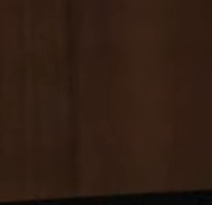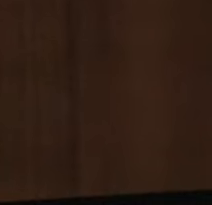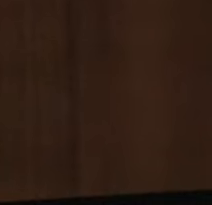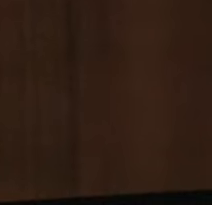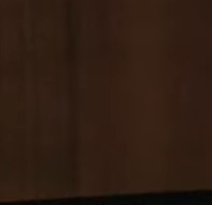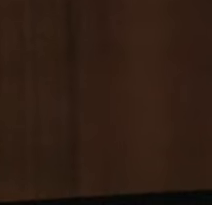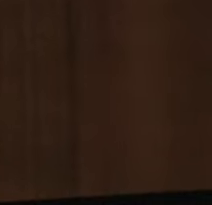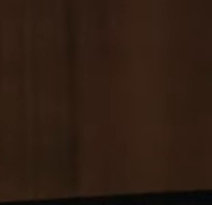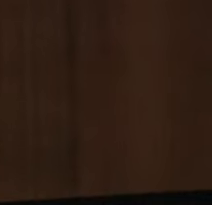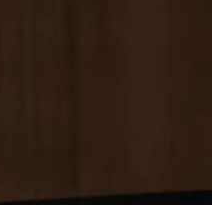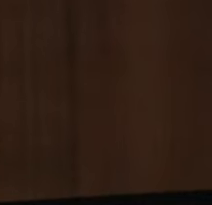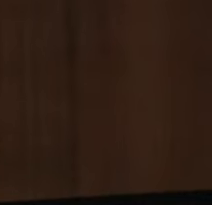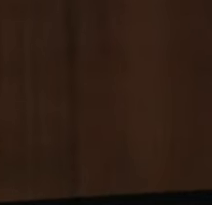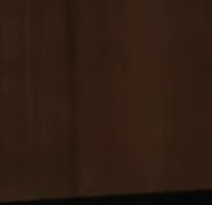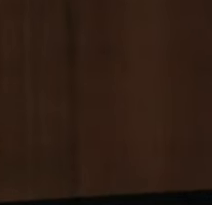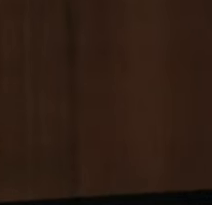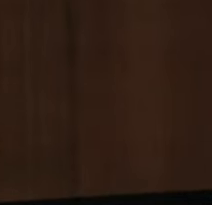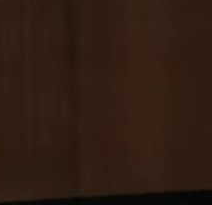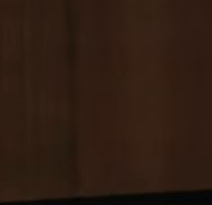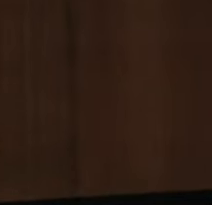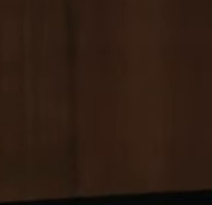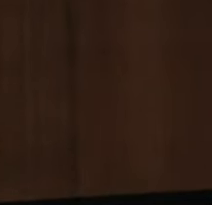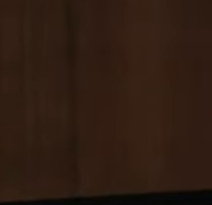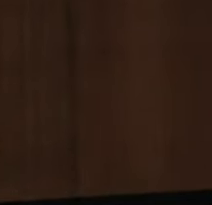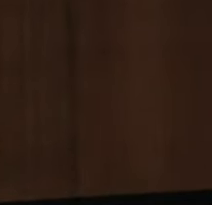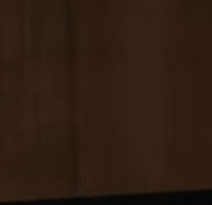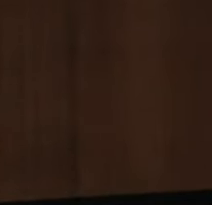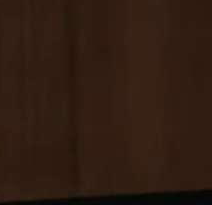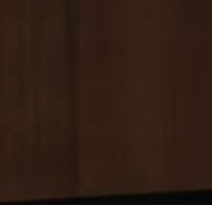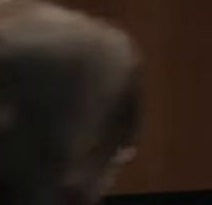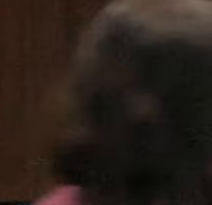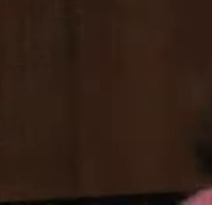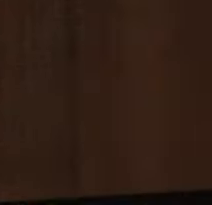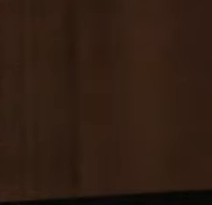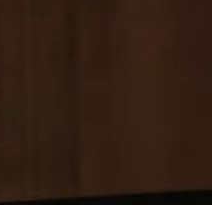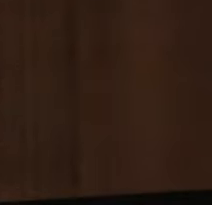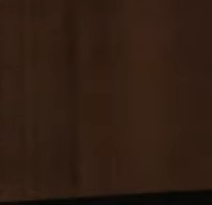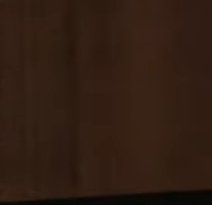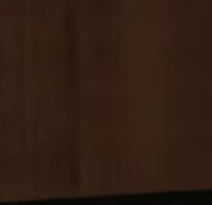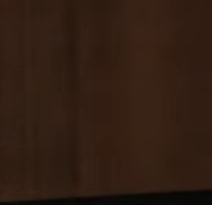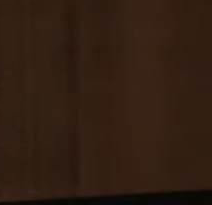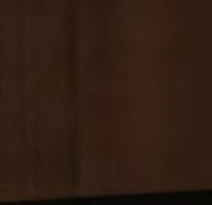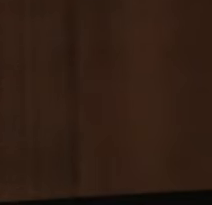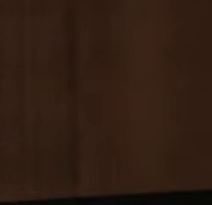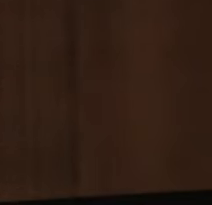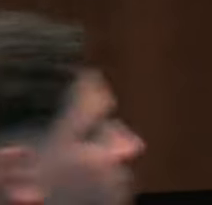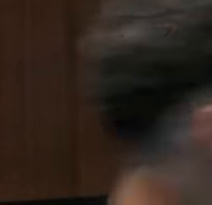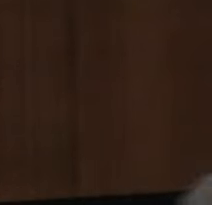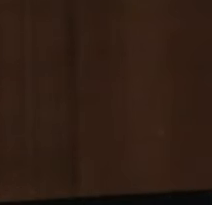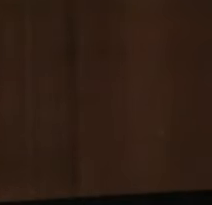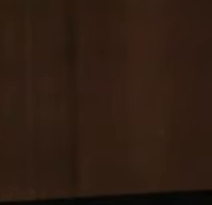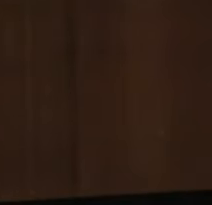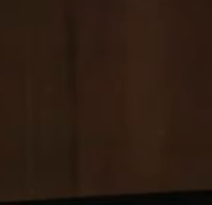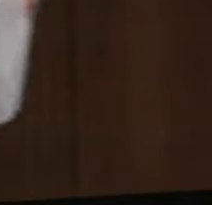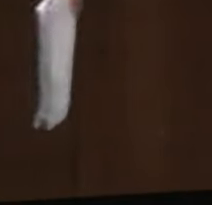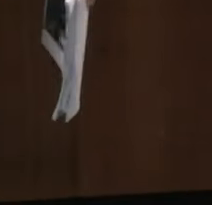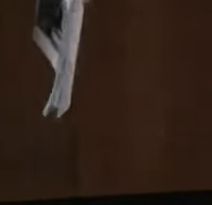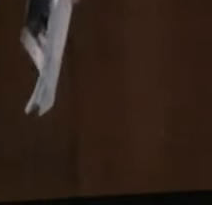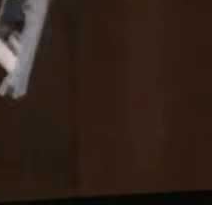mercado. 3. Aprovar os parâmetros para a alocação dos recursos junto aos agentes operadores,